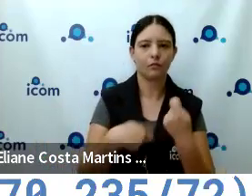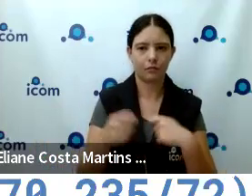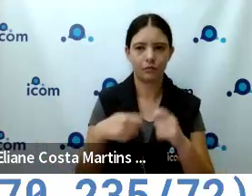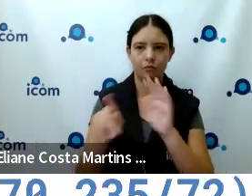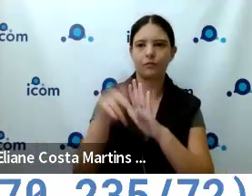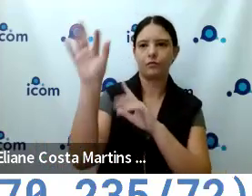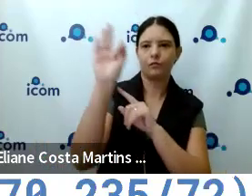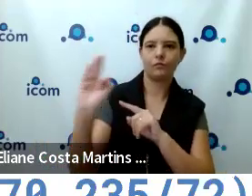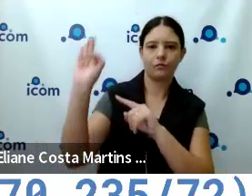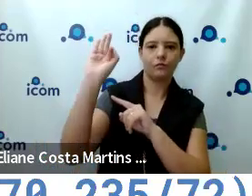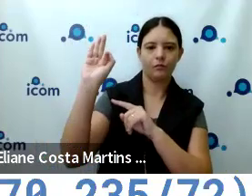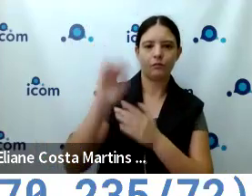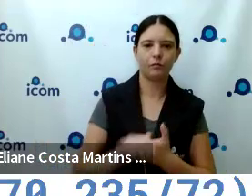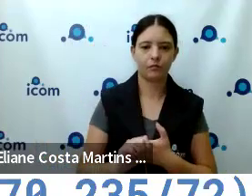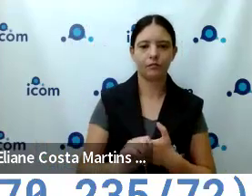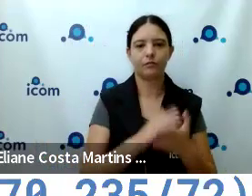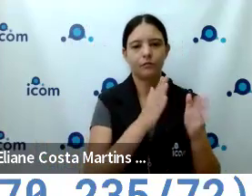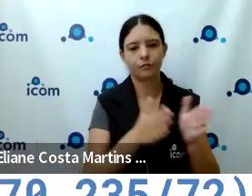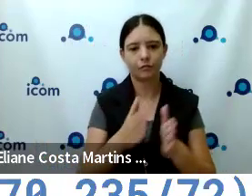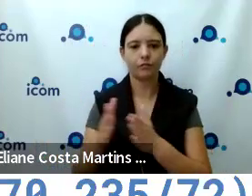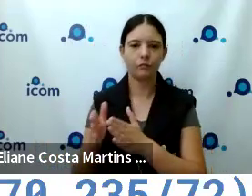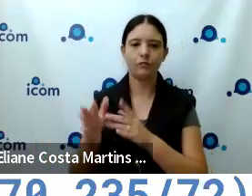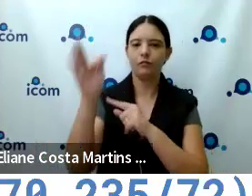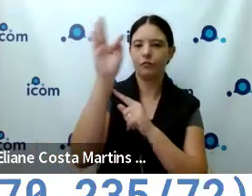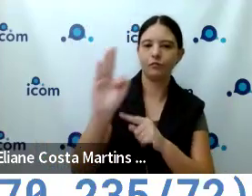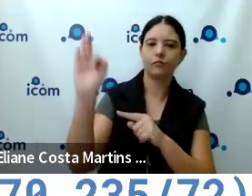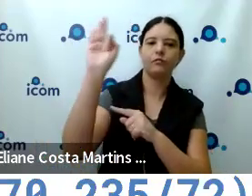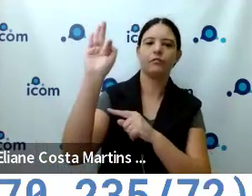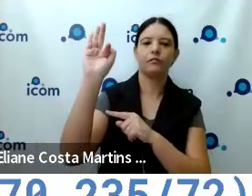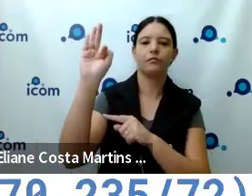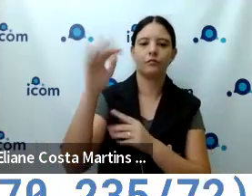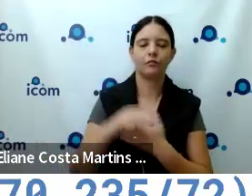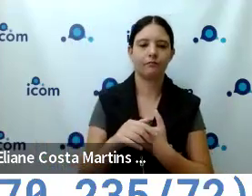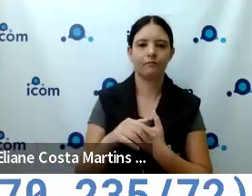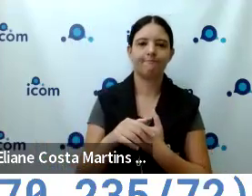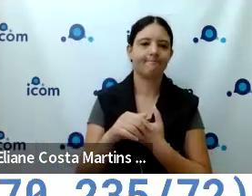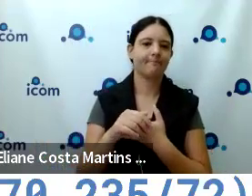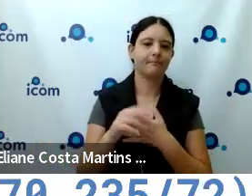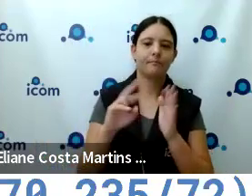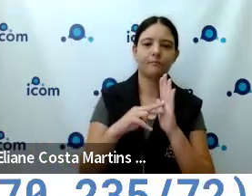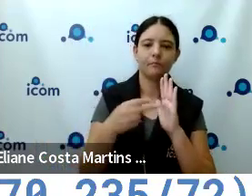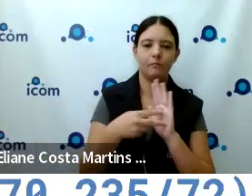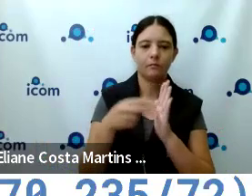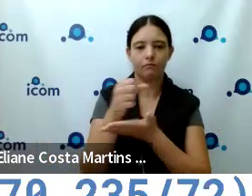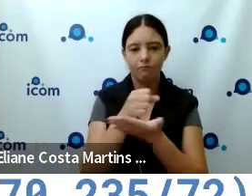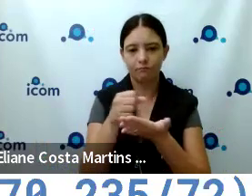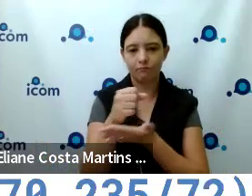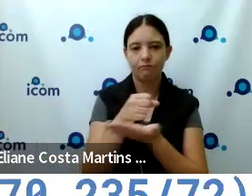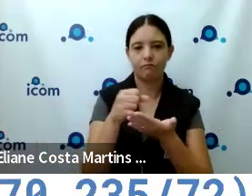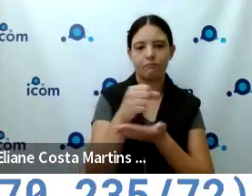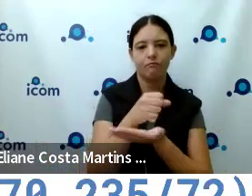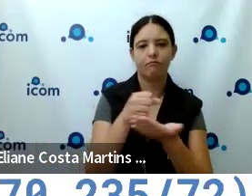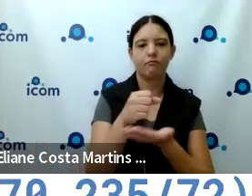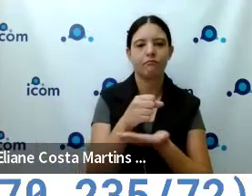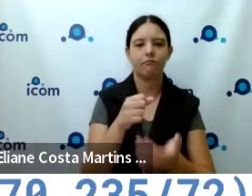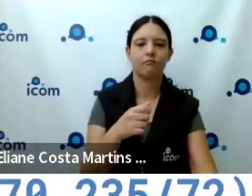federal. O processo administrativo federal, ele é a base, digamos assim, para